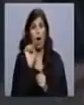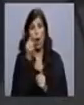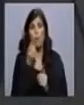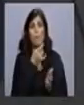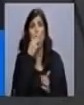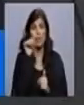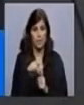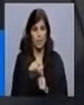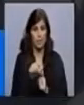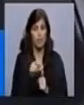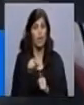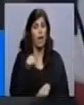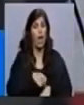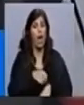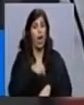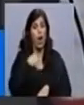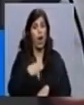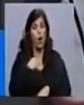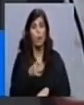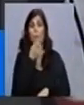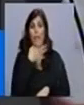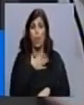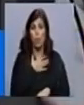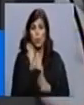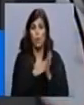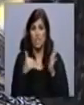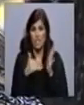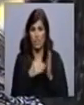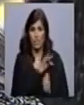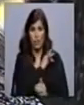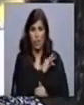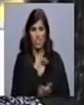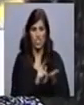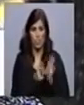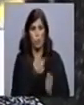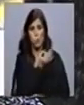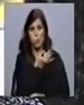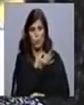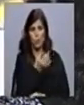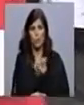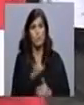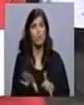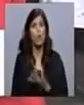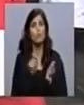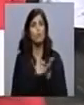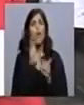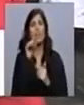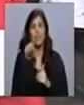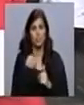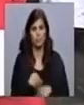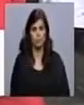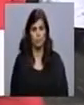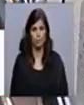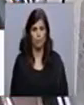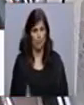a hora do pequeno almoço na Nova Zelândia. Na Faculdade de Engenharia do Porto, o encontro estava marcado às 10.